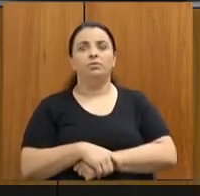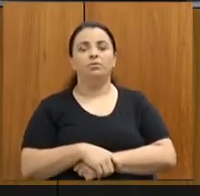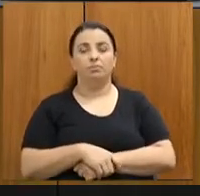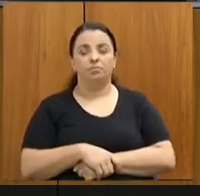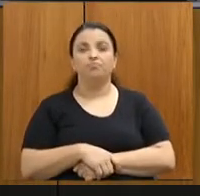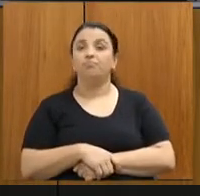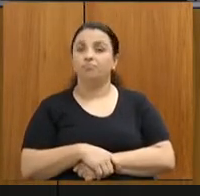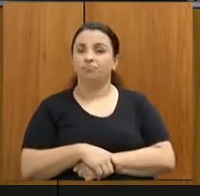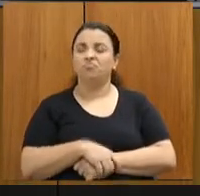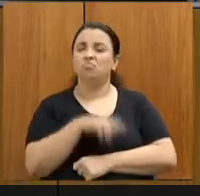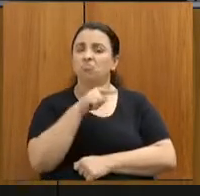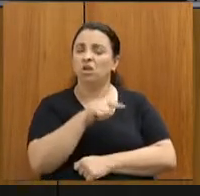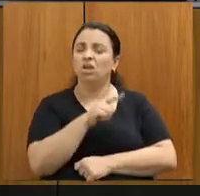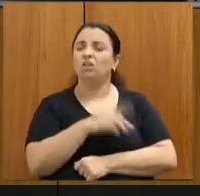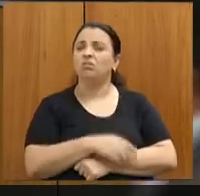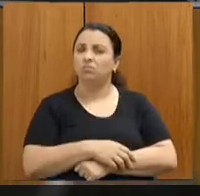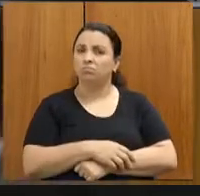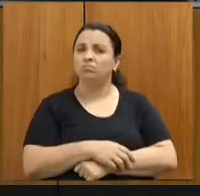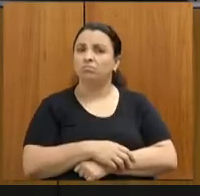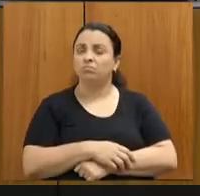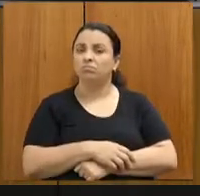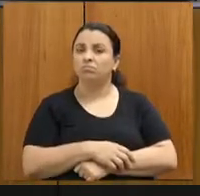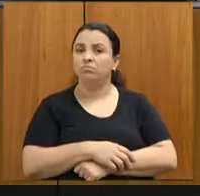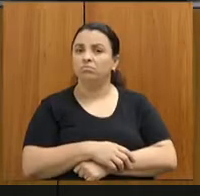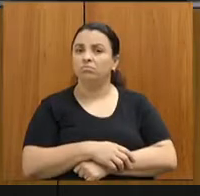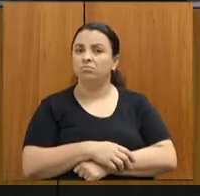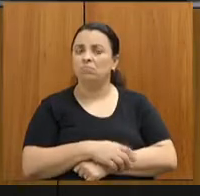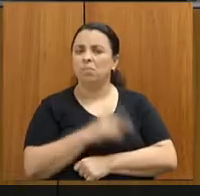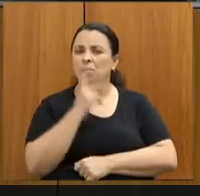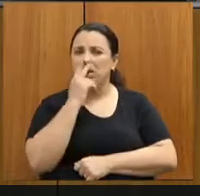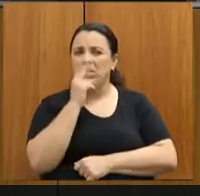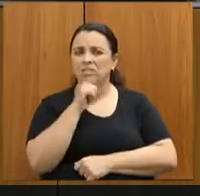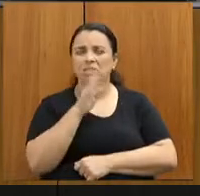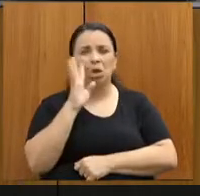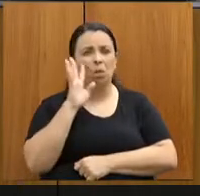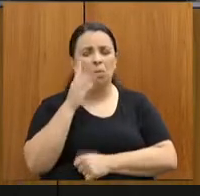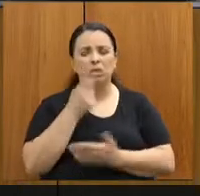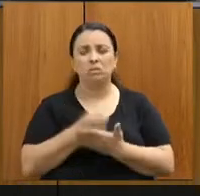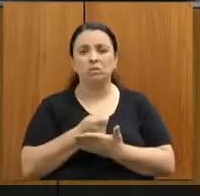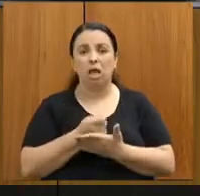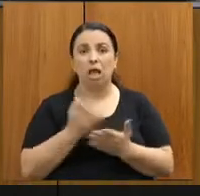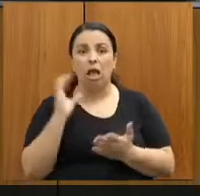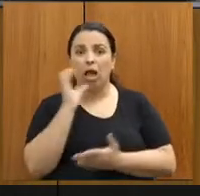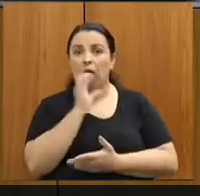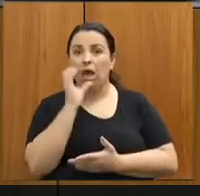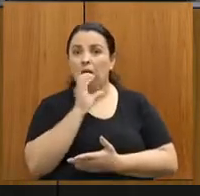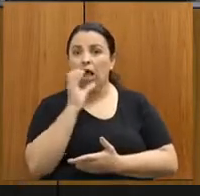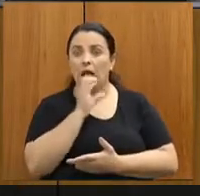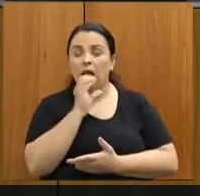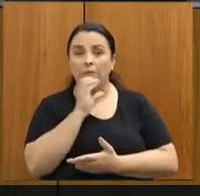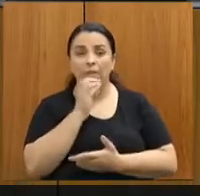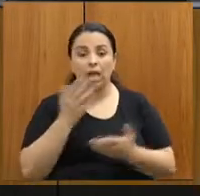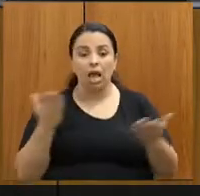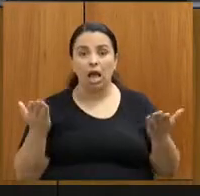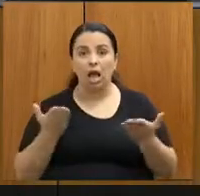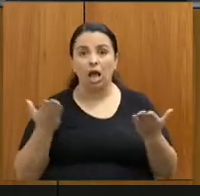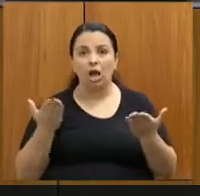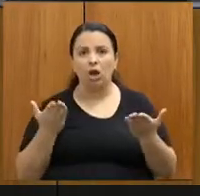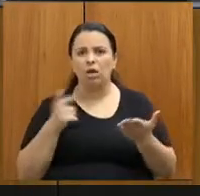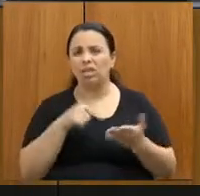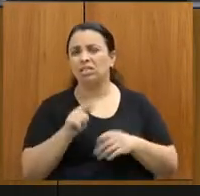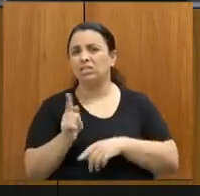E foi exatamente imediatista o estado foi exatamente imediatista na gestão pública